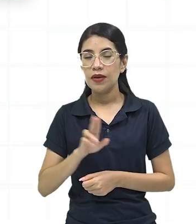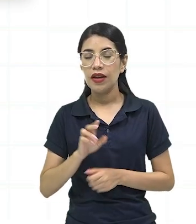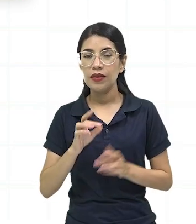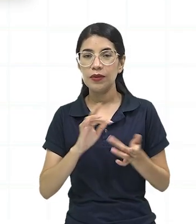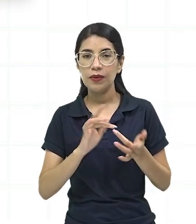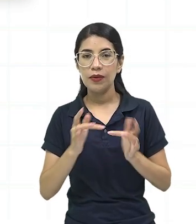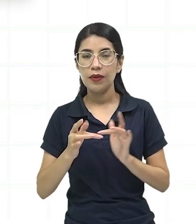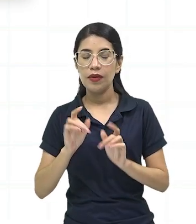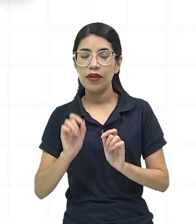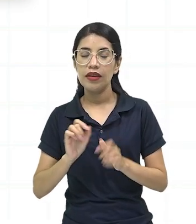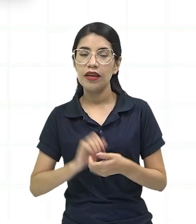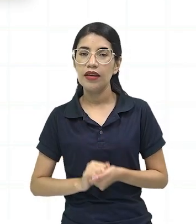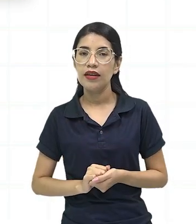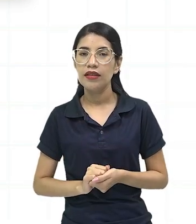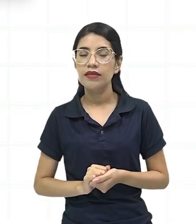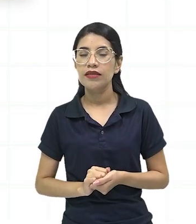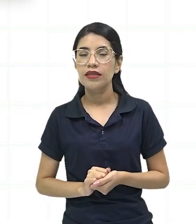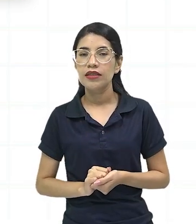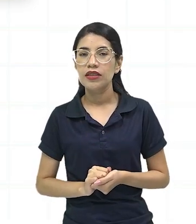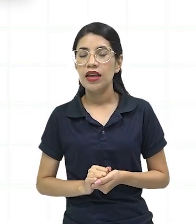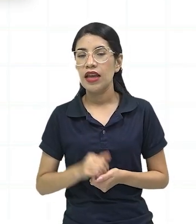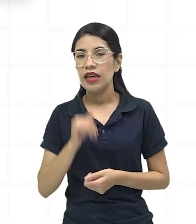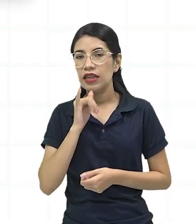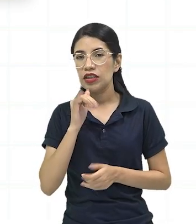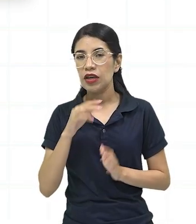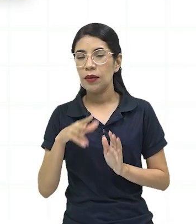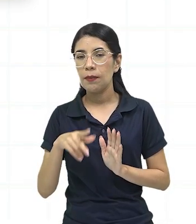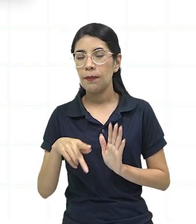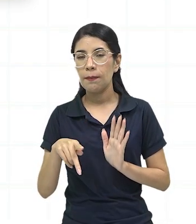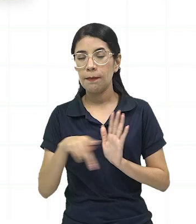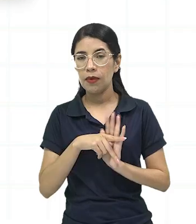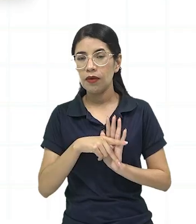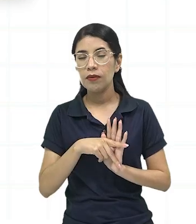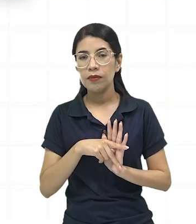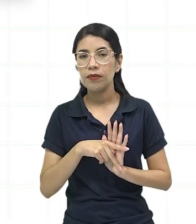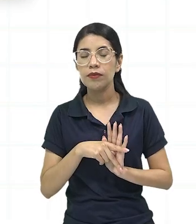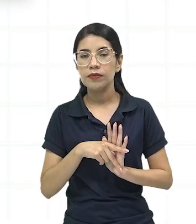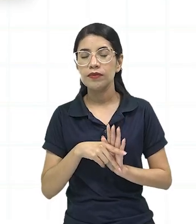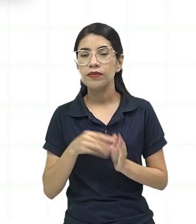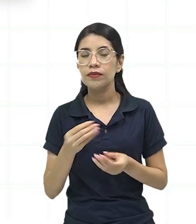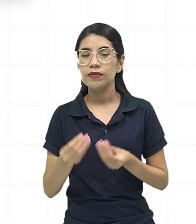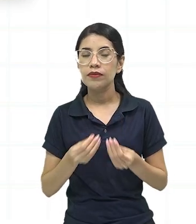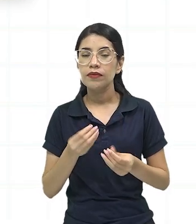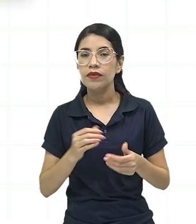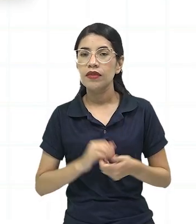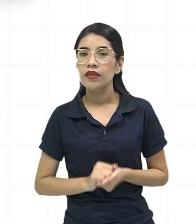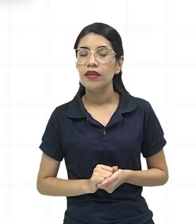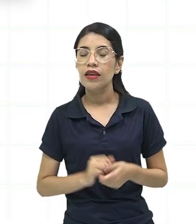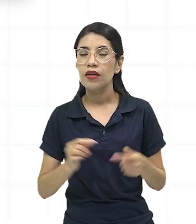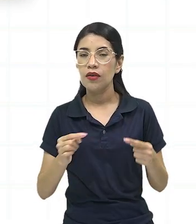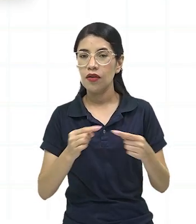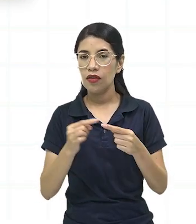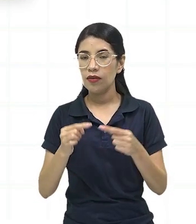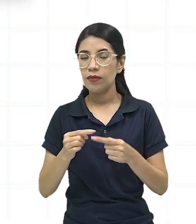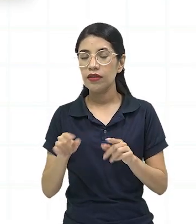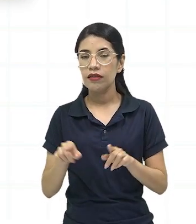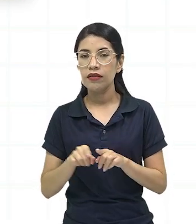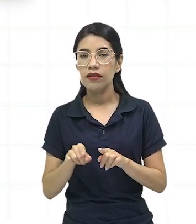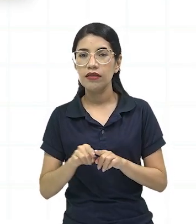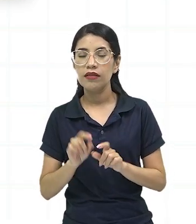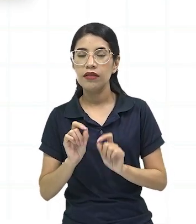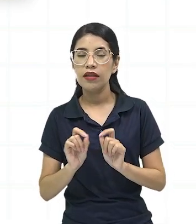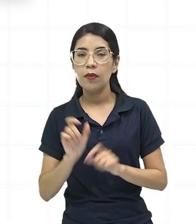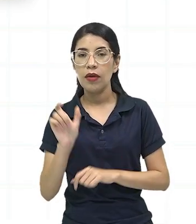de posse, né? É minha, vai ter uma ideia de posse. Faz concordância com